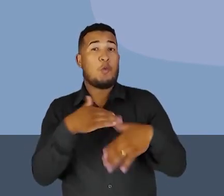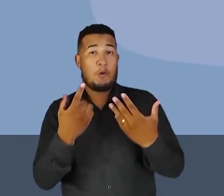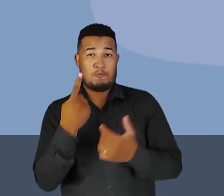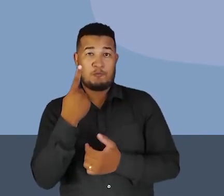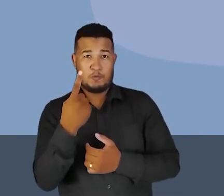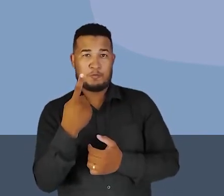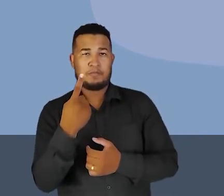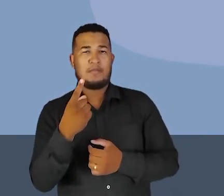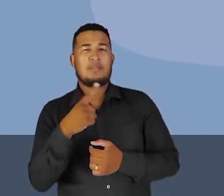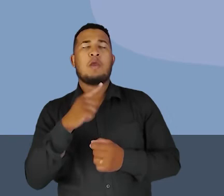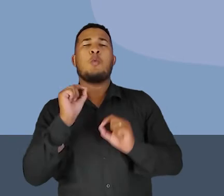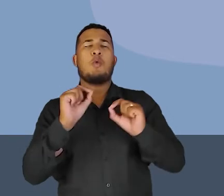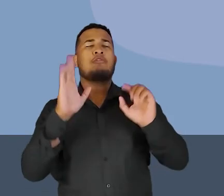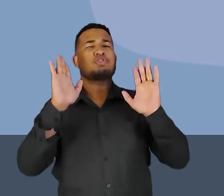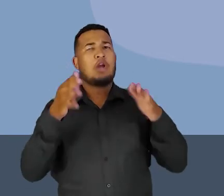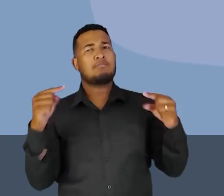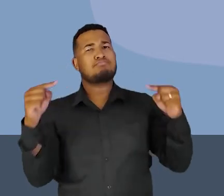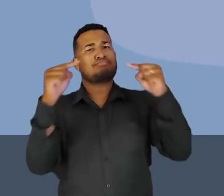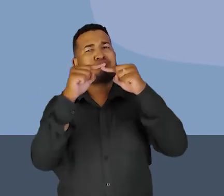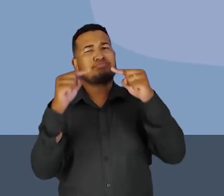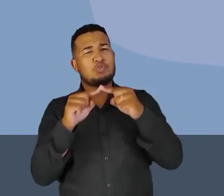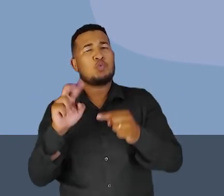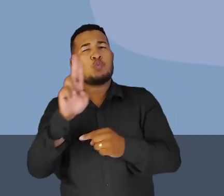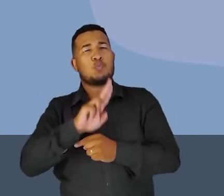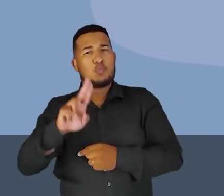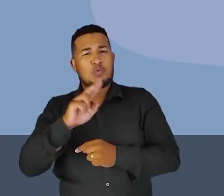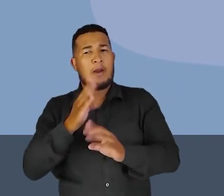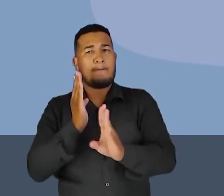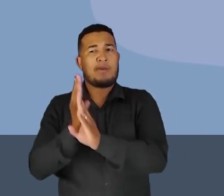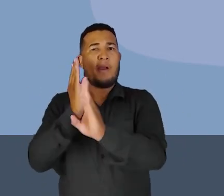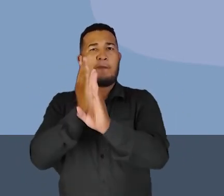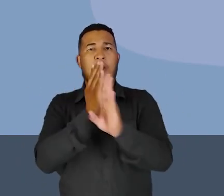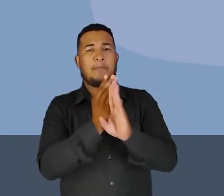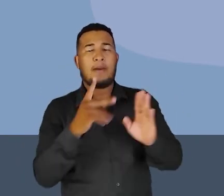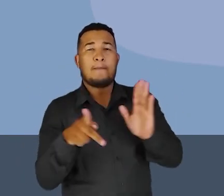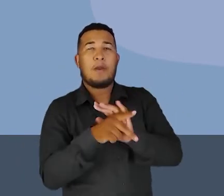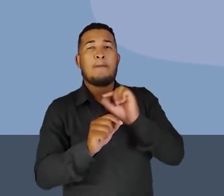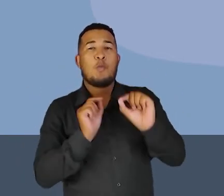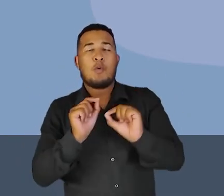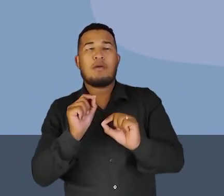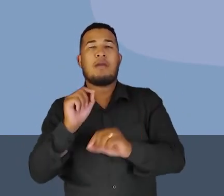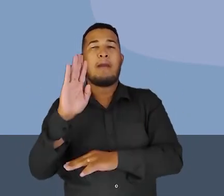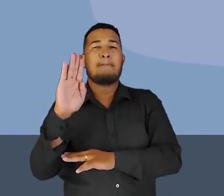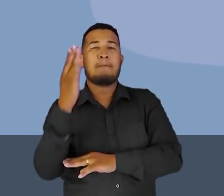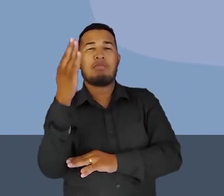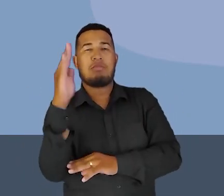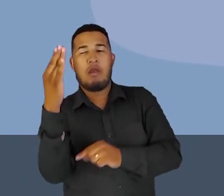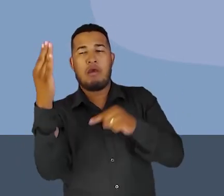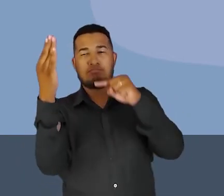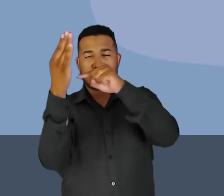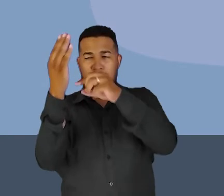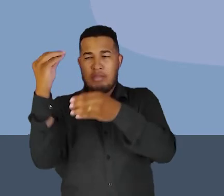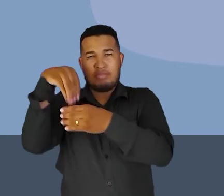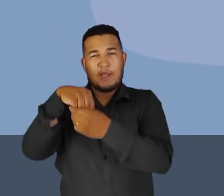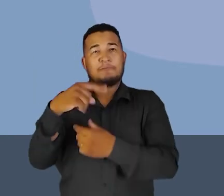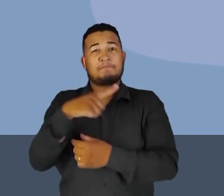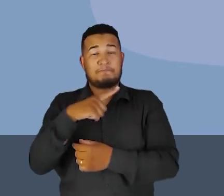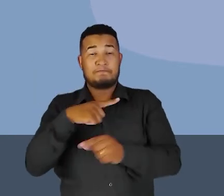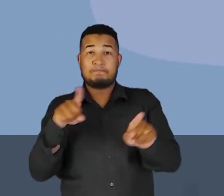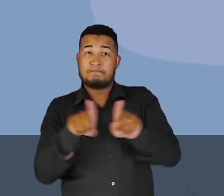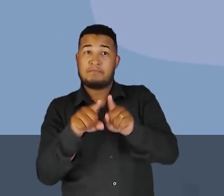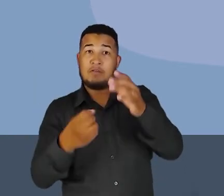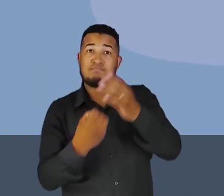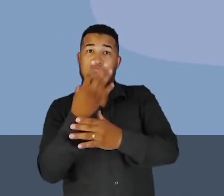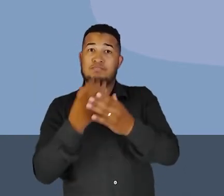dele é K2O. Ele é encontrado em cinzas de madeira e cigarro. Ele é usado para a produção